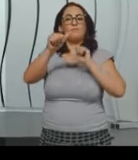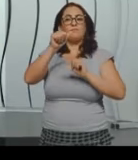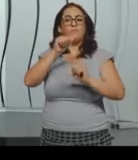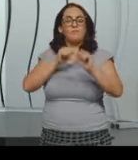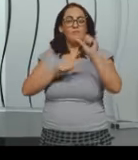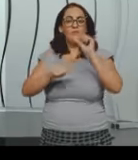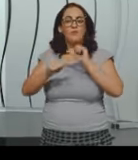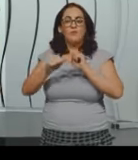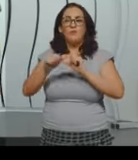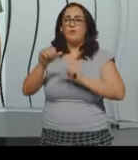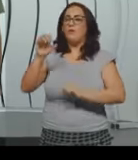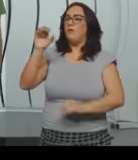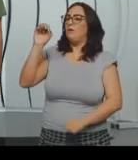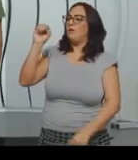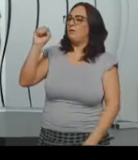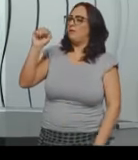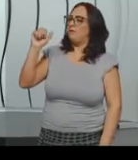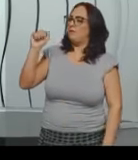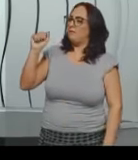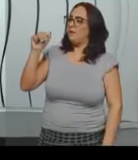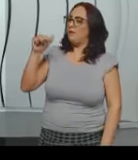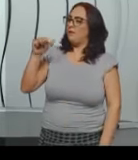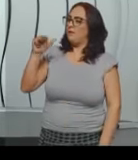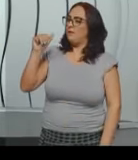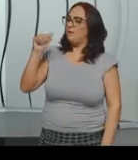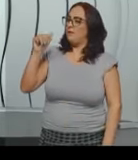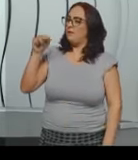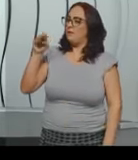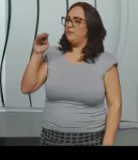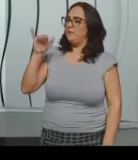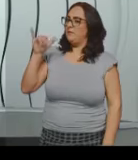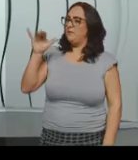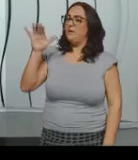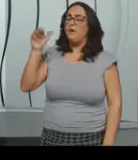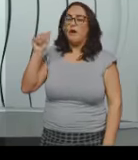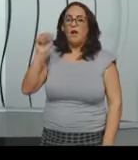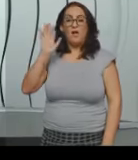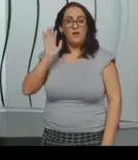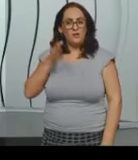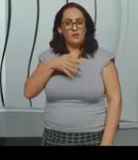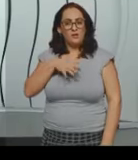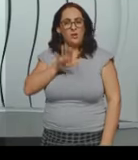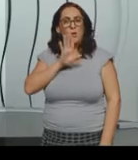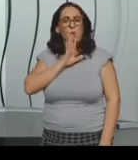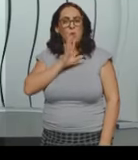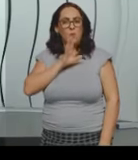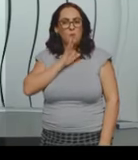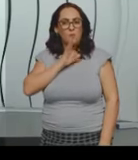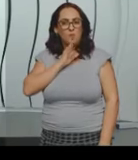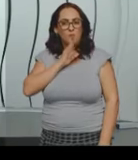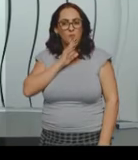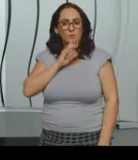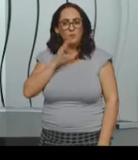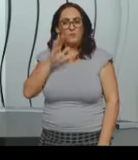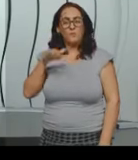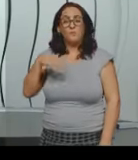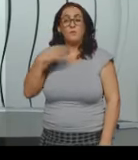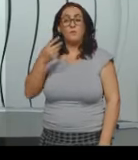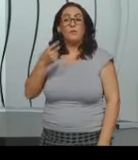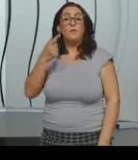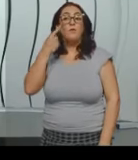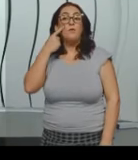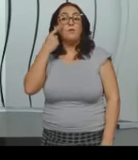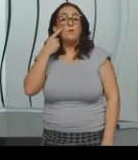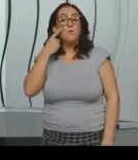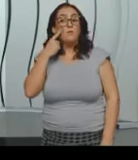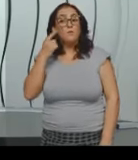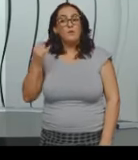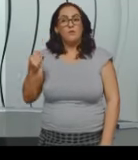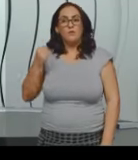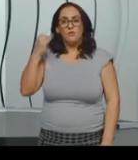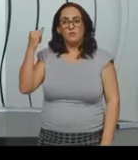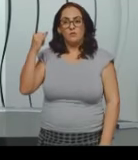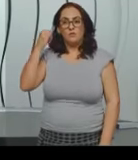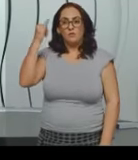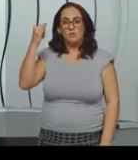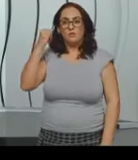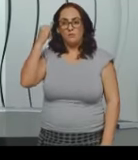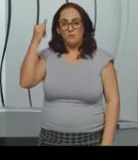gente conhece. Então, aqui, a gente tem, olha que interessante, vou até anotar aqui para a gente